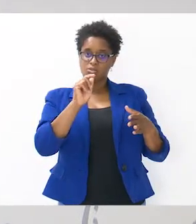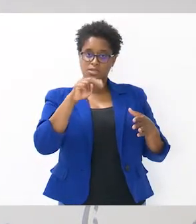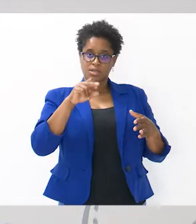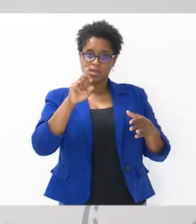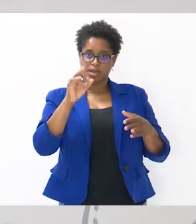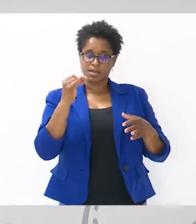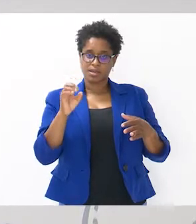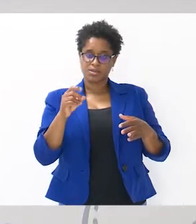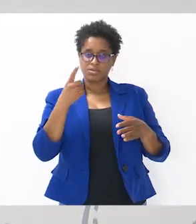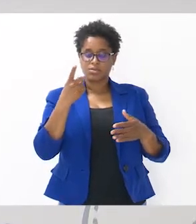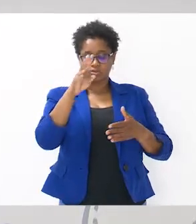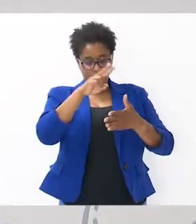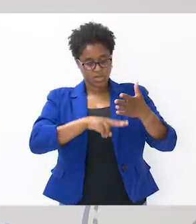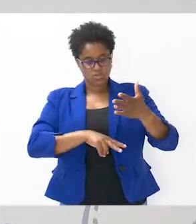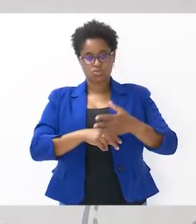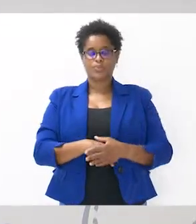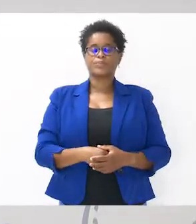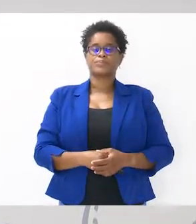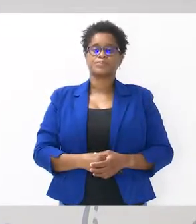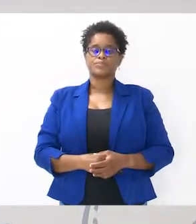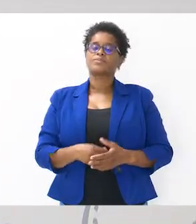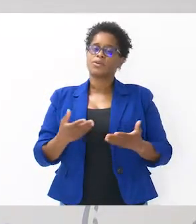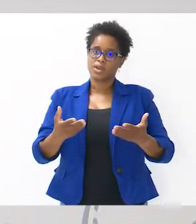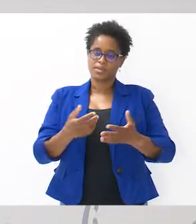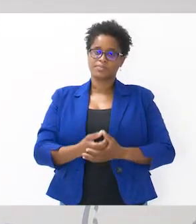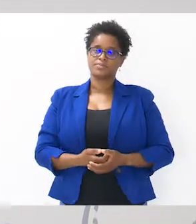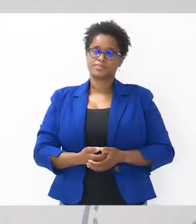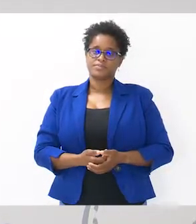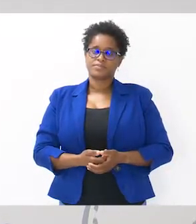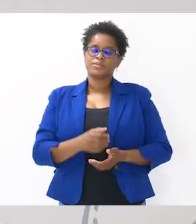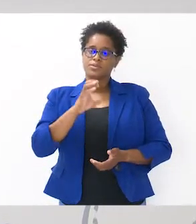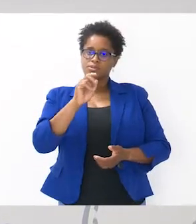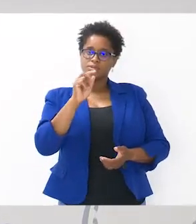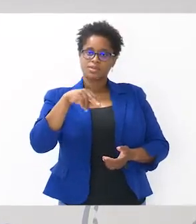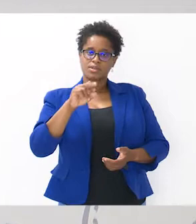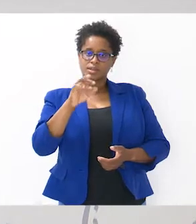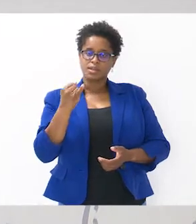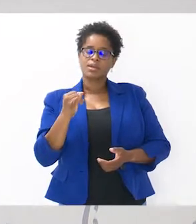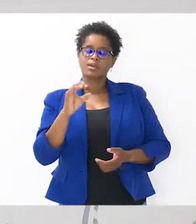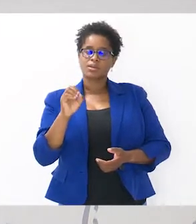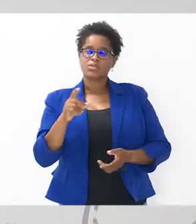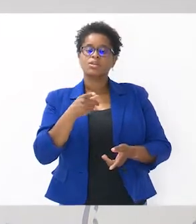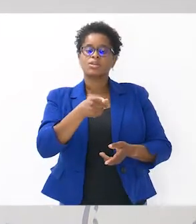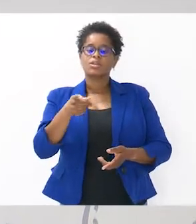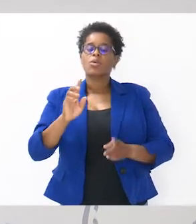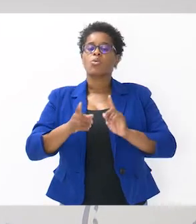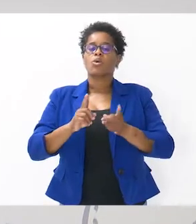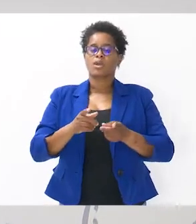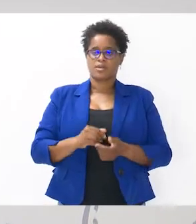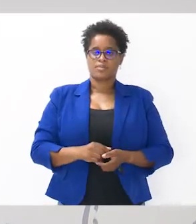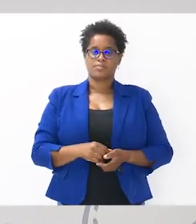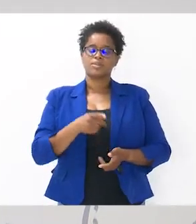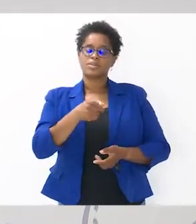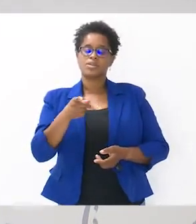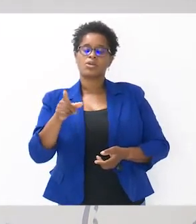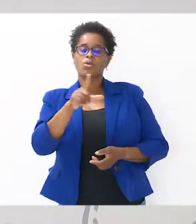cenário do texto. Não é? O cenário indica o quê? Indica